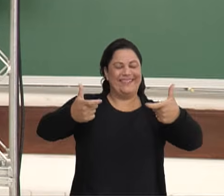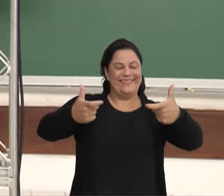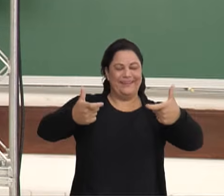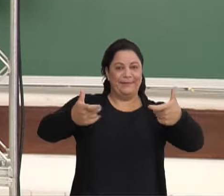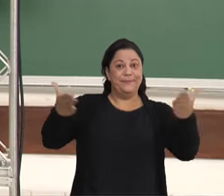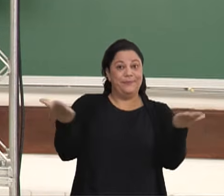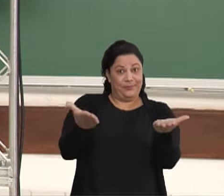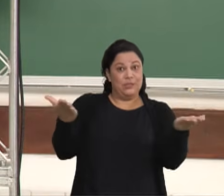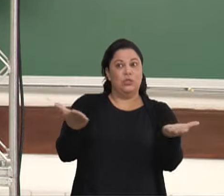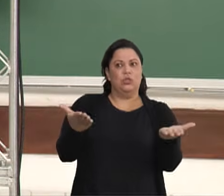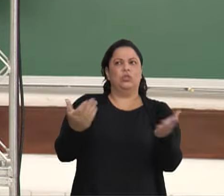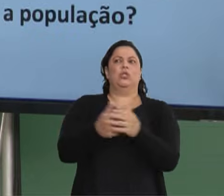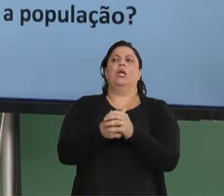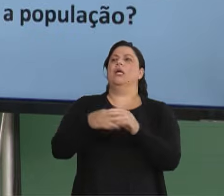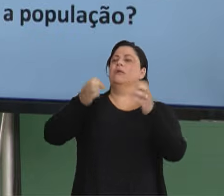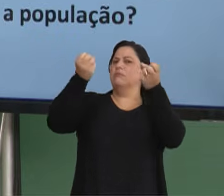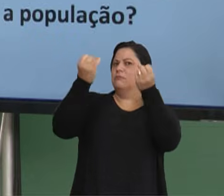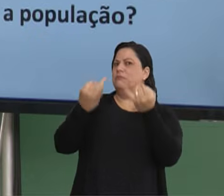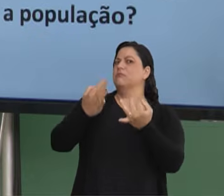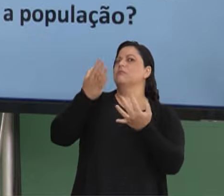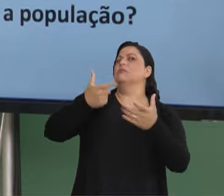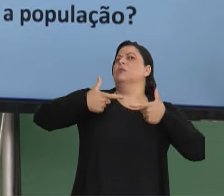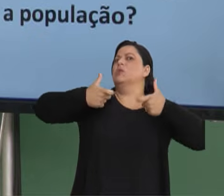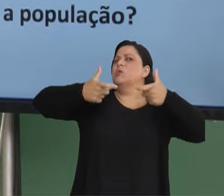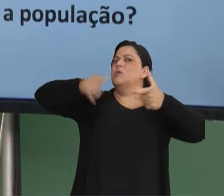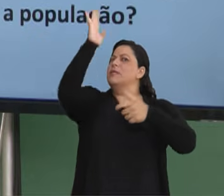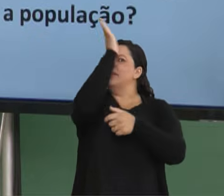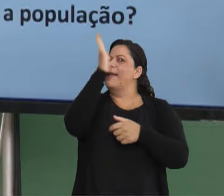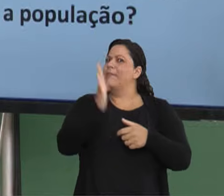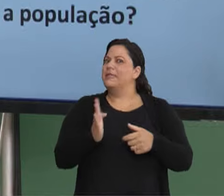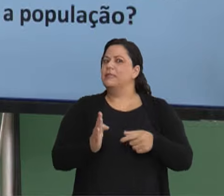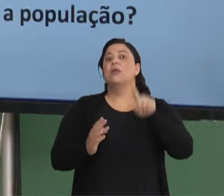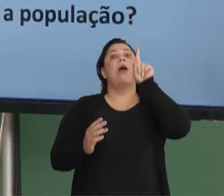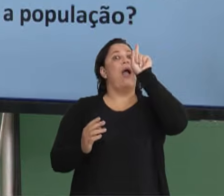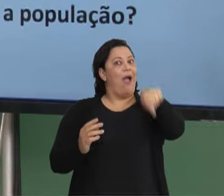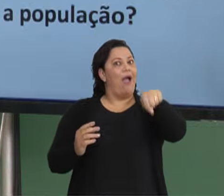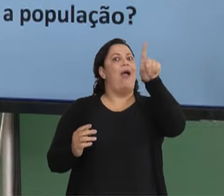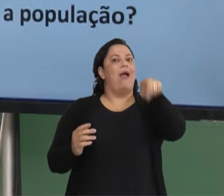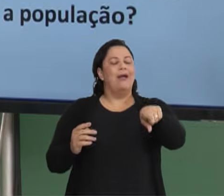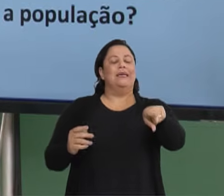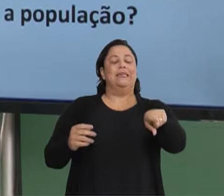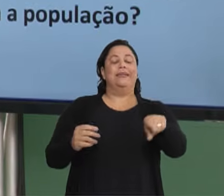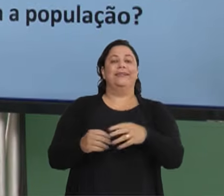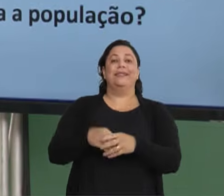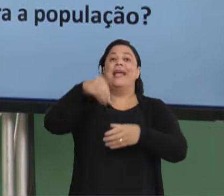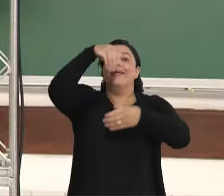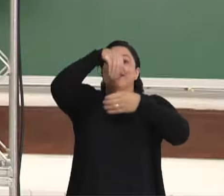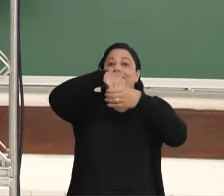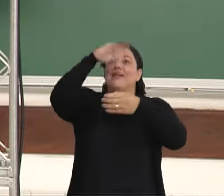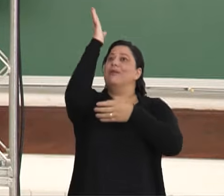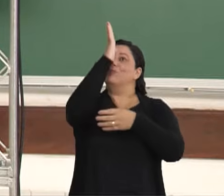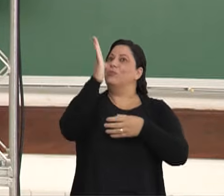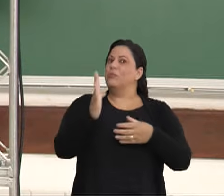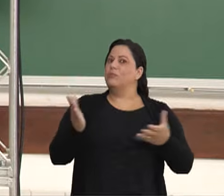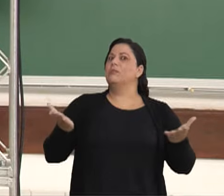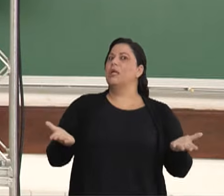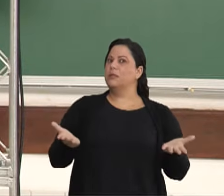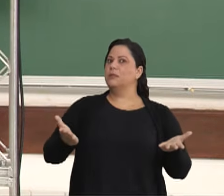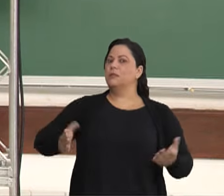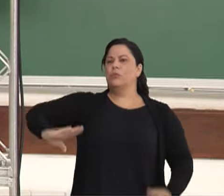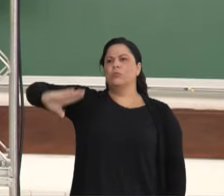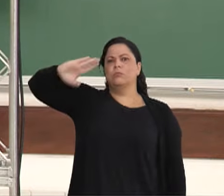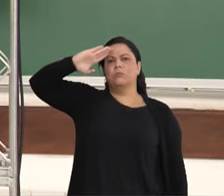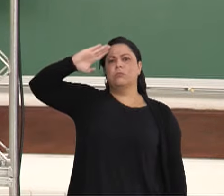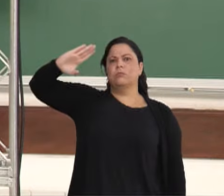perguntamos sobre guerra no Brasil, sim, essa é uma guerra no Brasil. Você tem aqui soldados numa trincheira durante